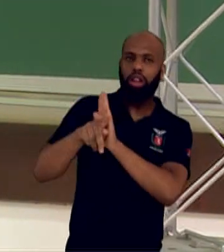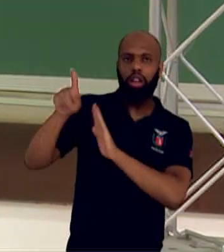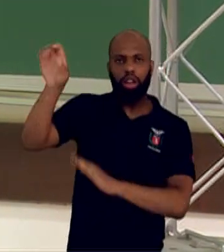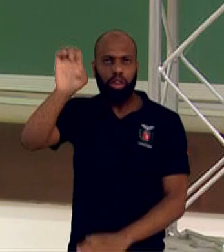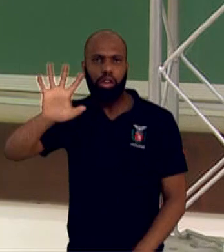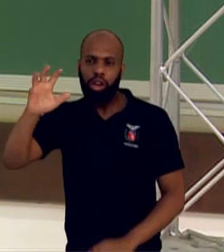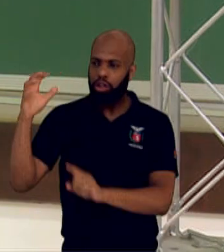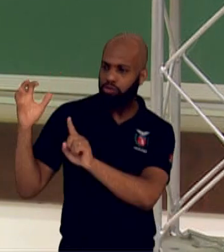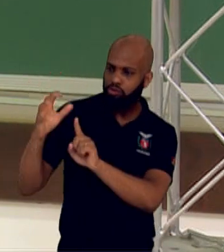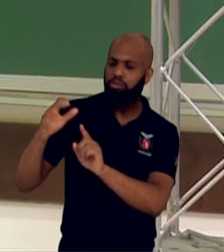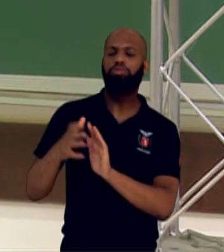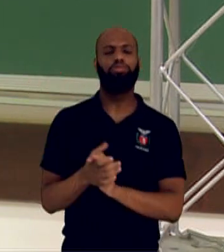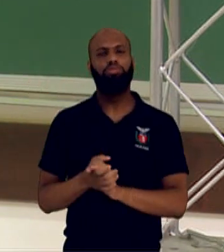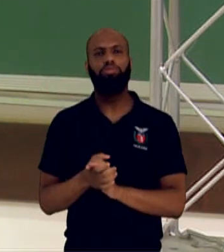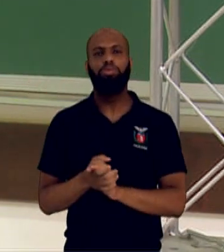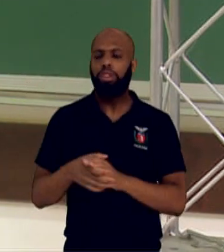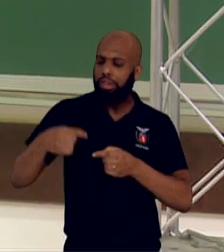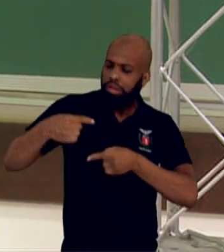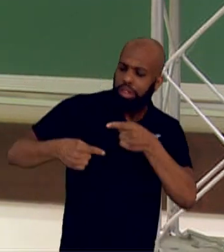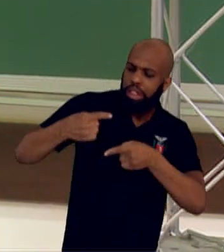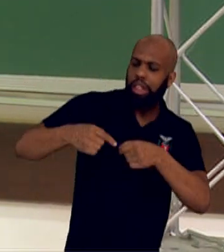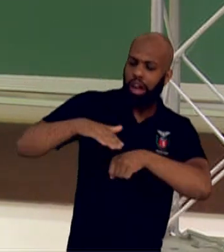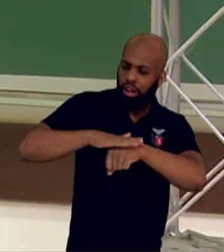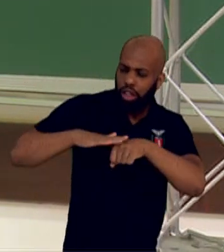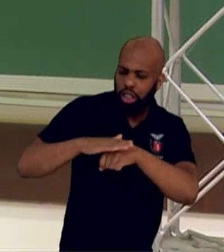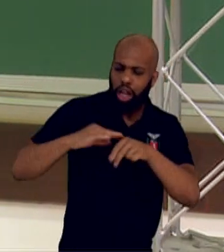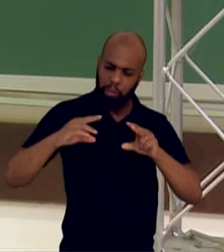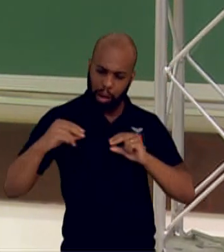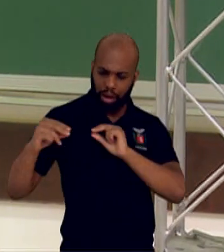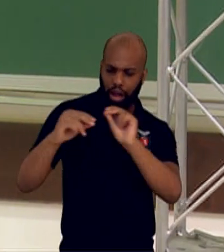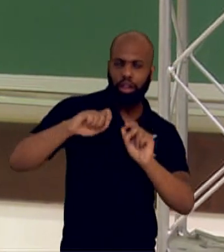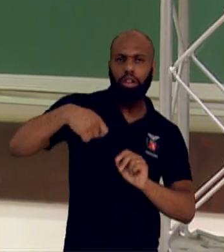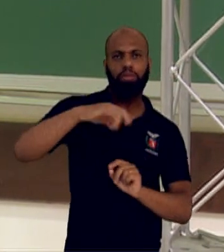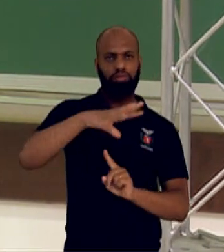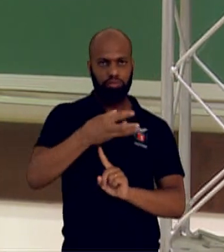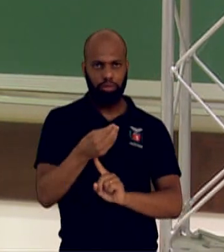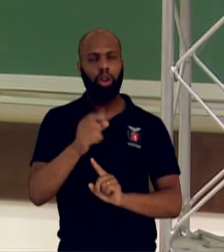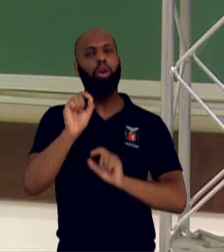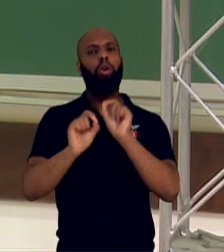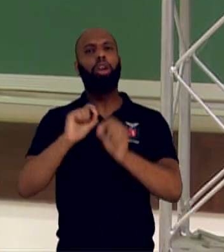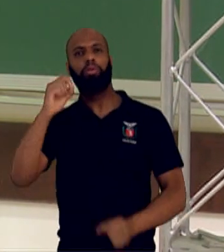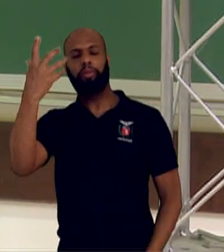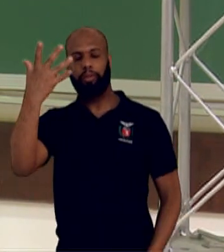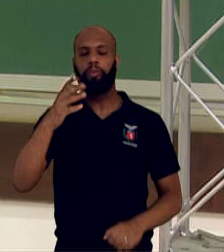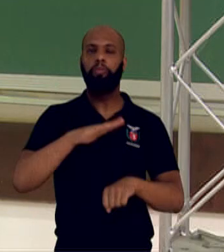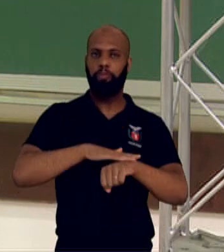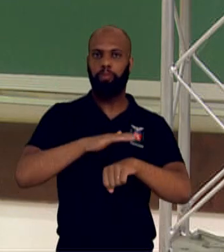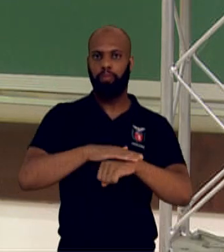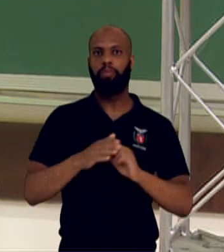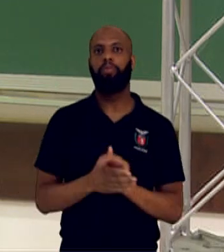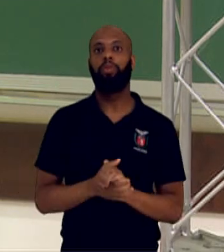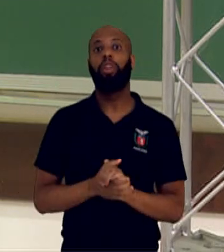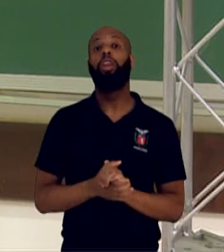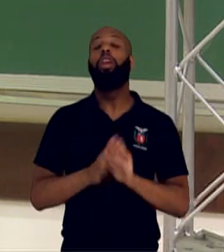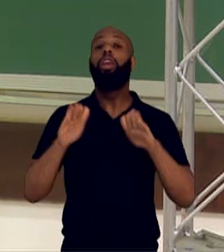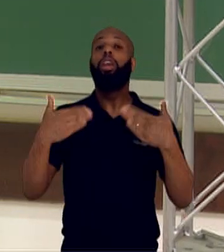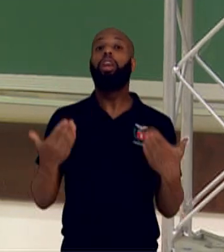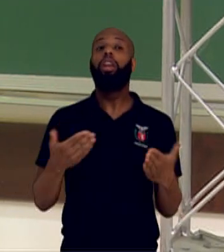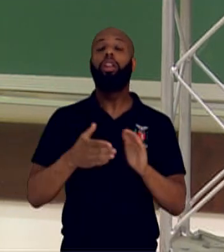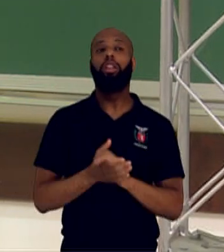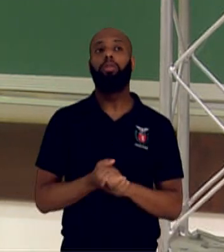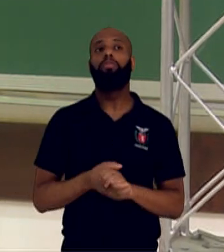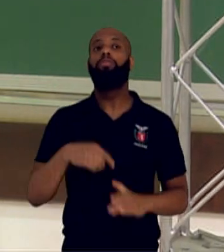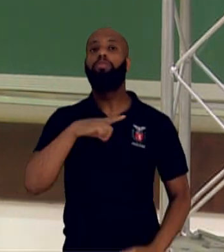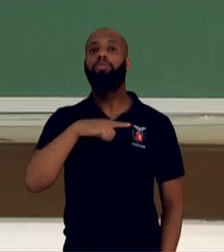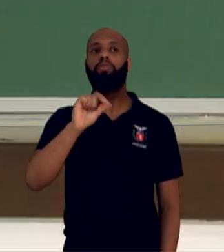que conversavam, discutiam, falavam sobre arte, né, do que estava acontecendo. E aí, pessoal,